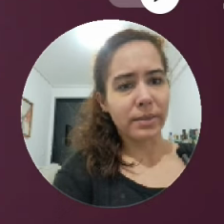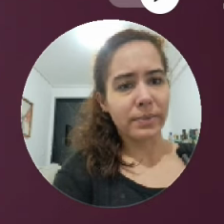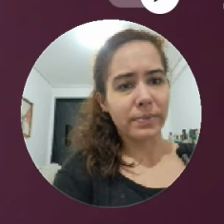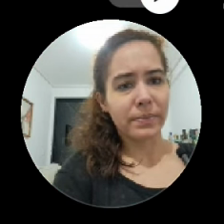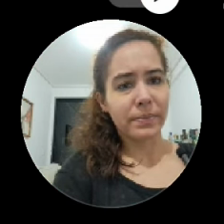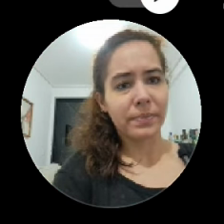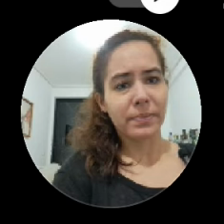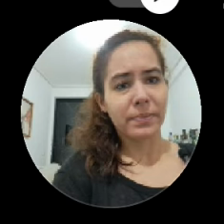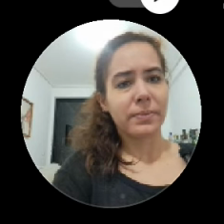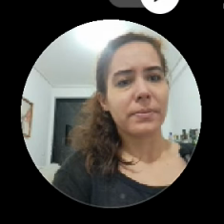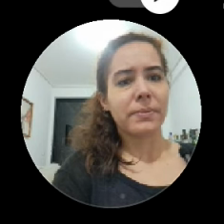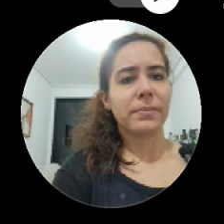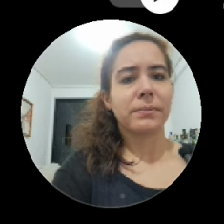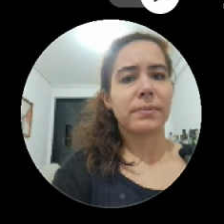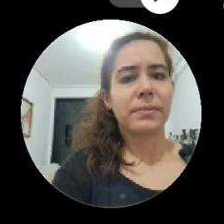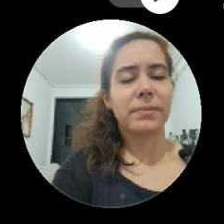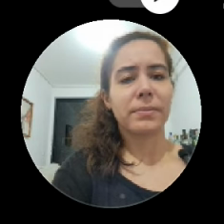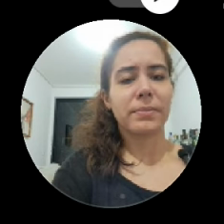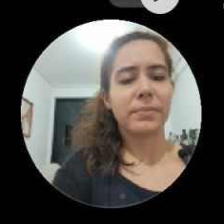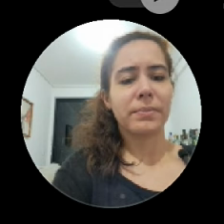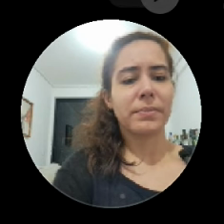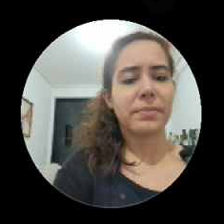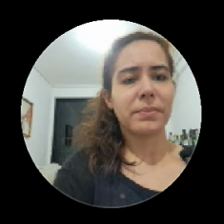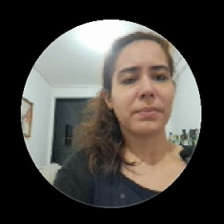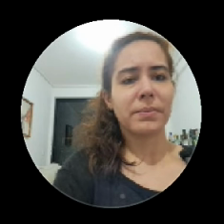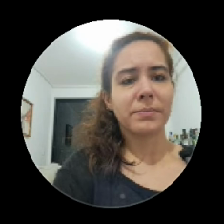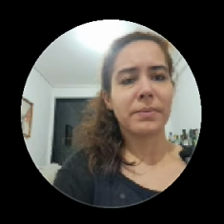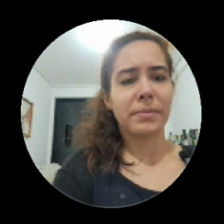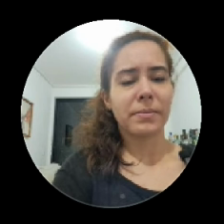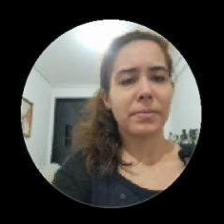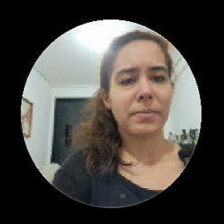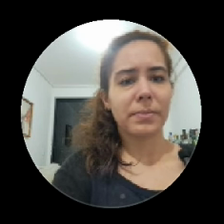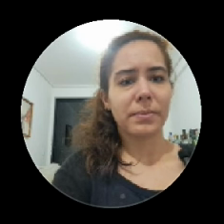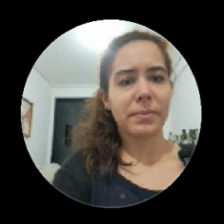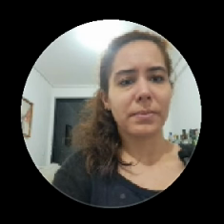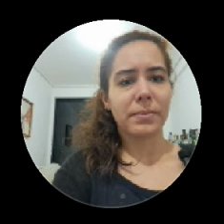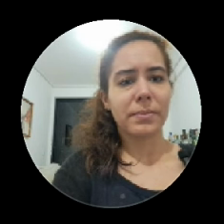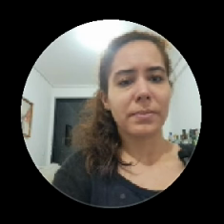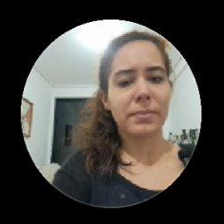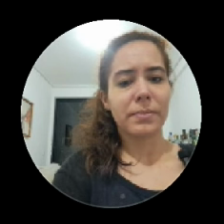Não. Vou até voltar. É.